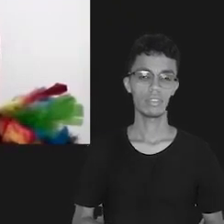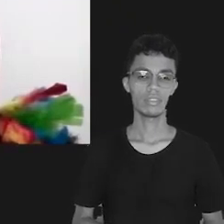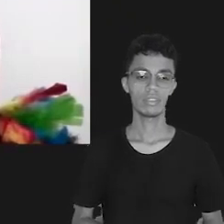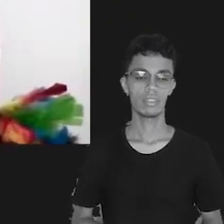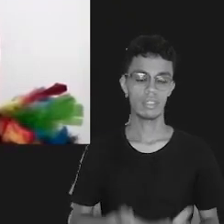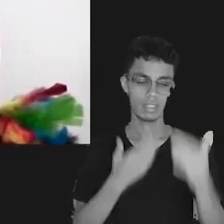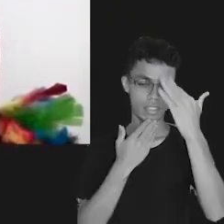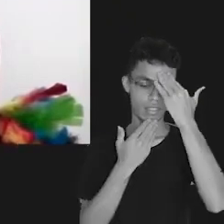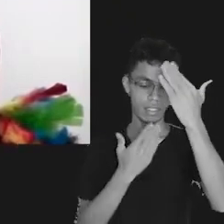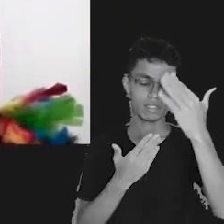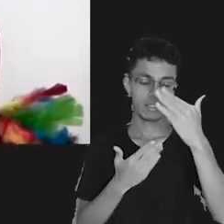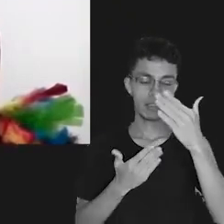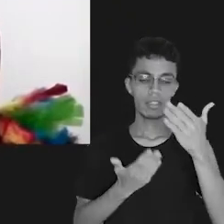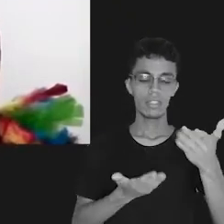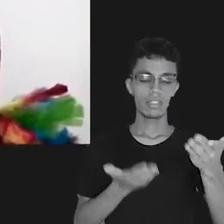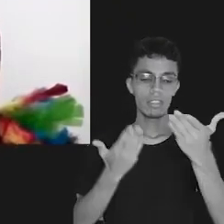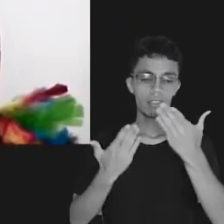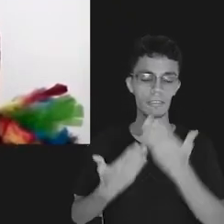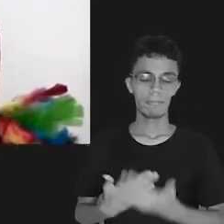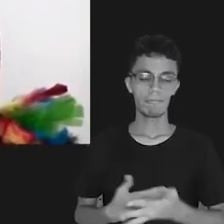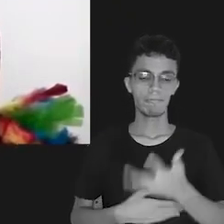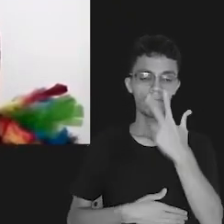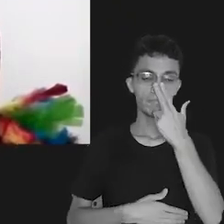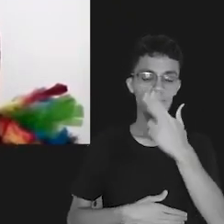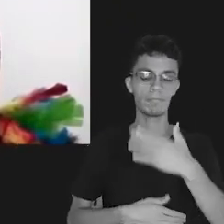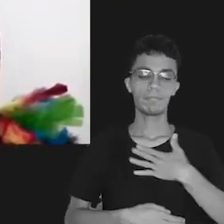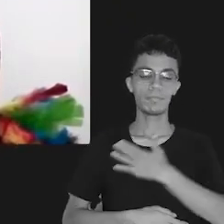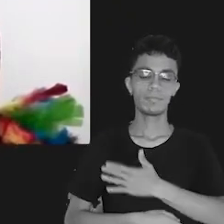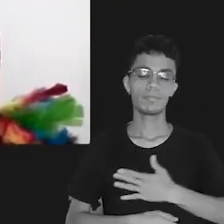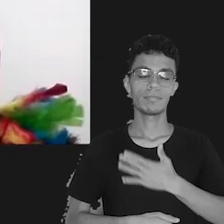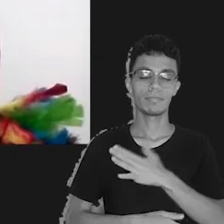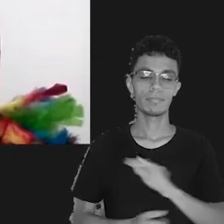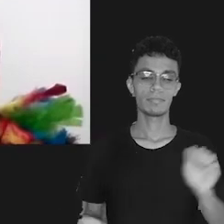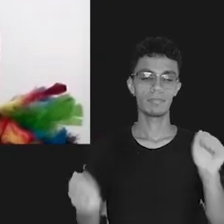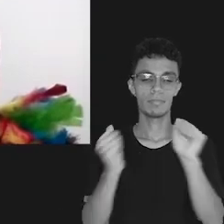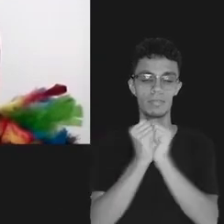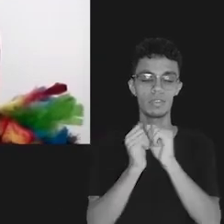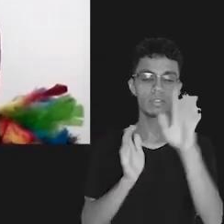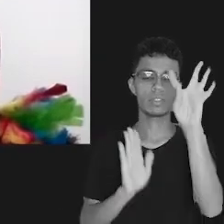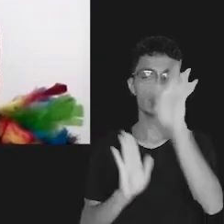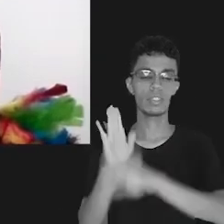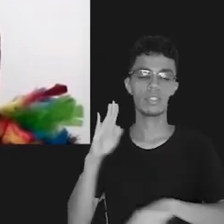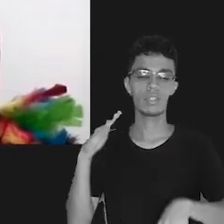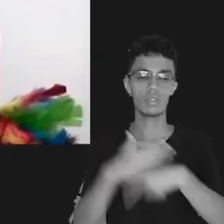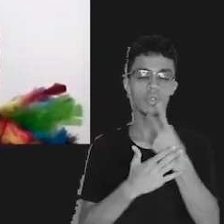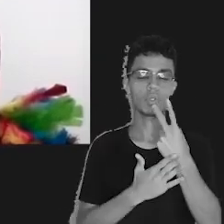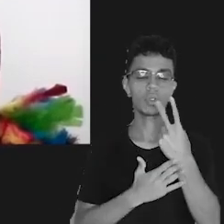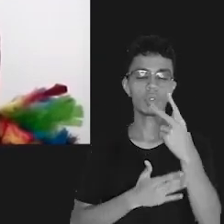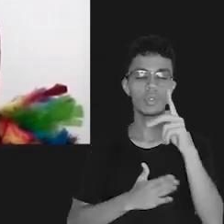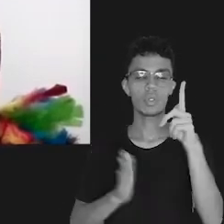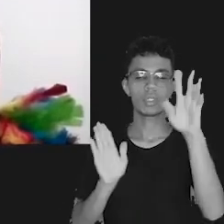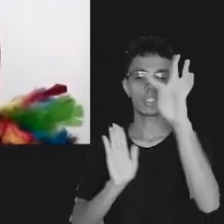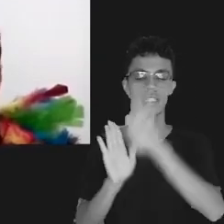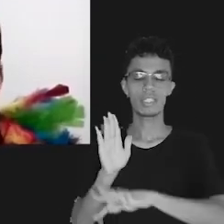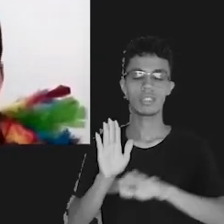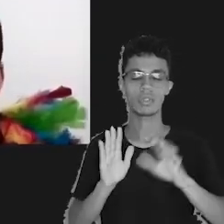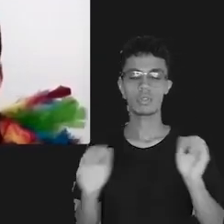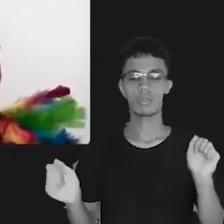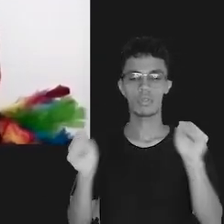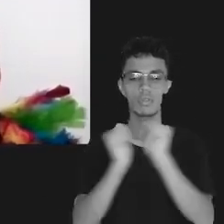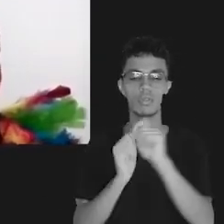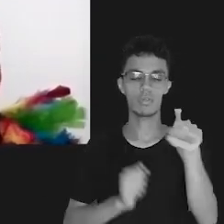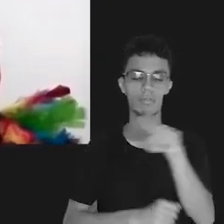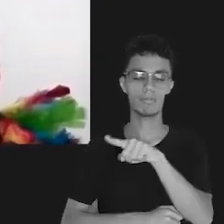agradeço, primeiramente, o convite. Achei muito gostoso estar aqui junto com vocês, trabalhar esse texto. É o segundo texto da Hilda que eu trabalho, mexi com o Verdugo